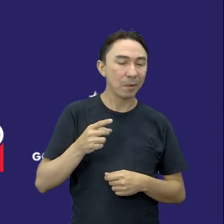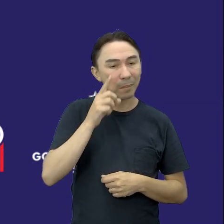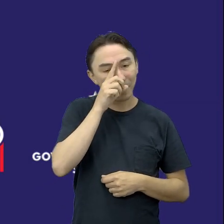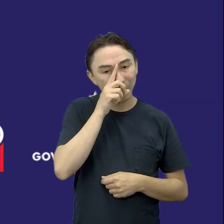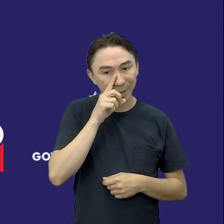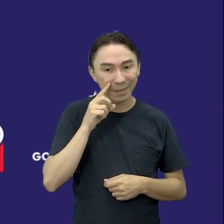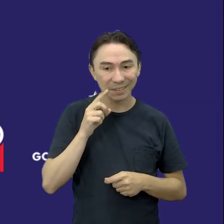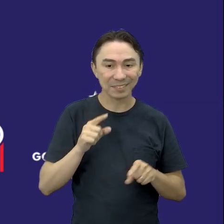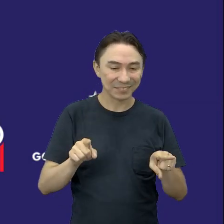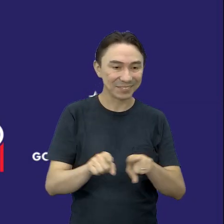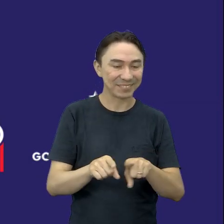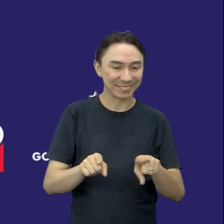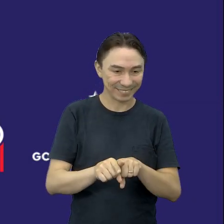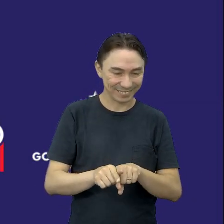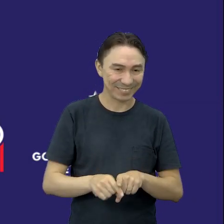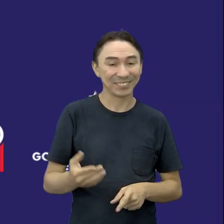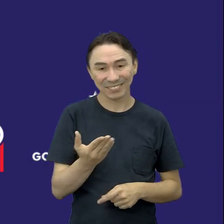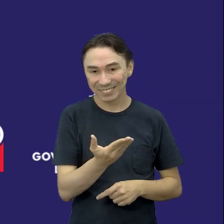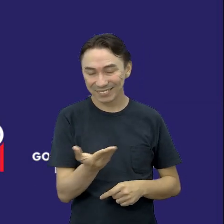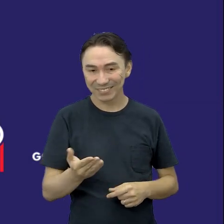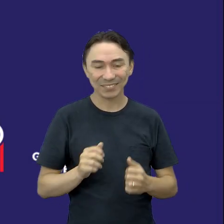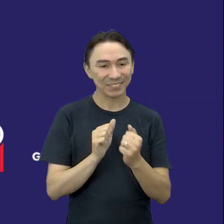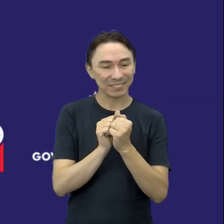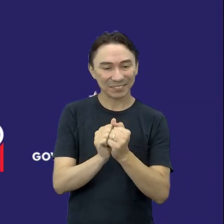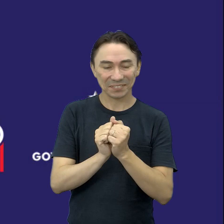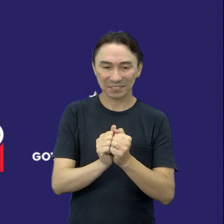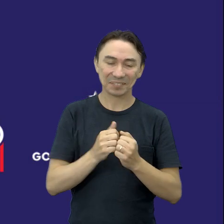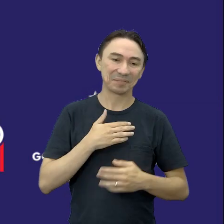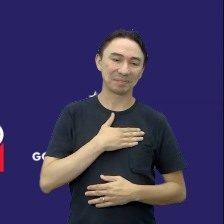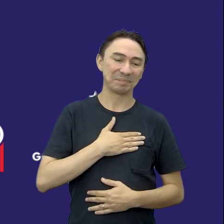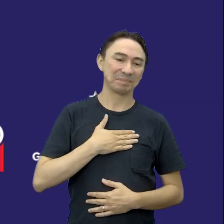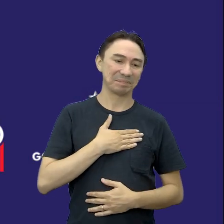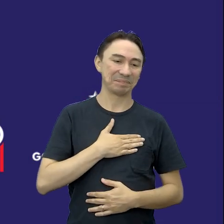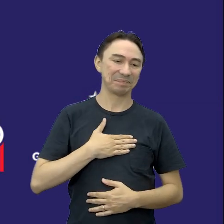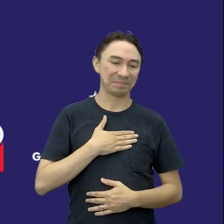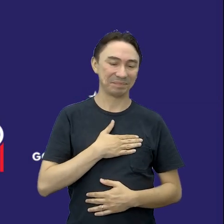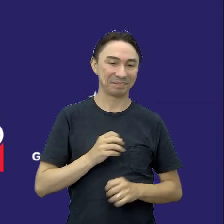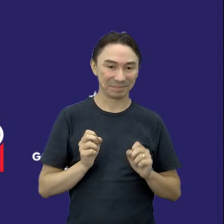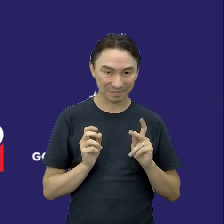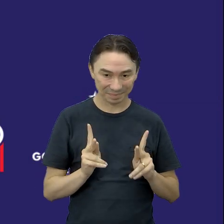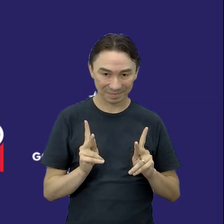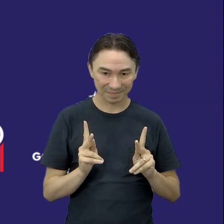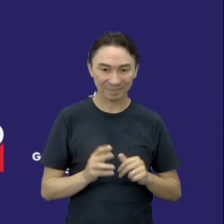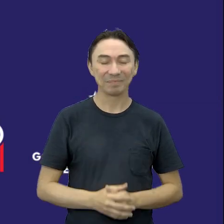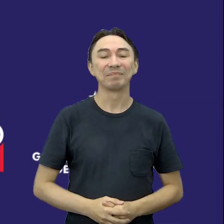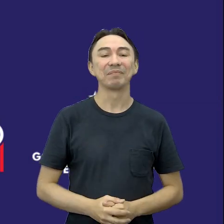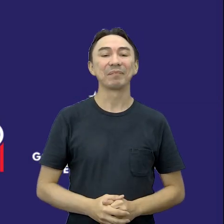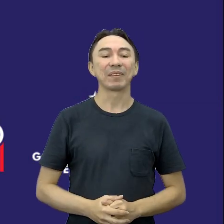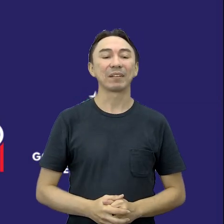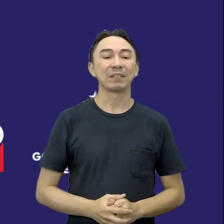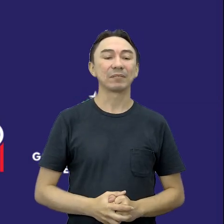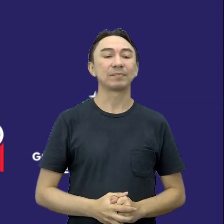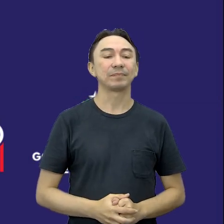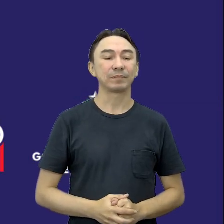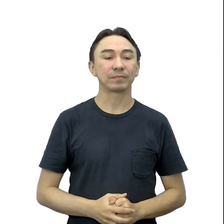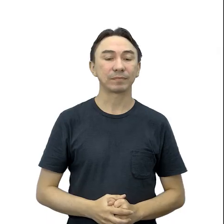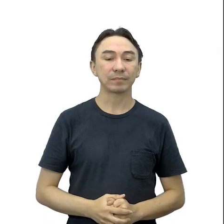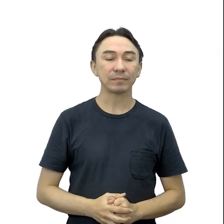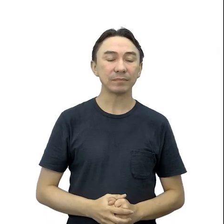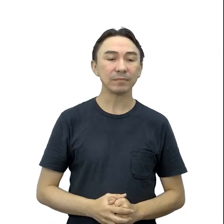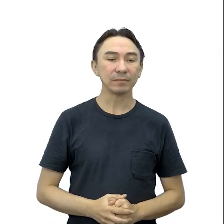então é um prazer estar aí com todos vocês, tá? Então vamos lá. Nós temos